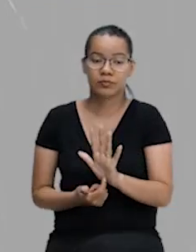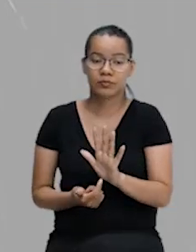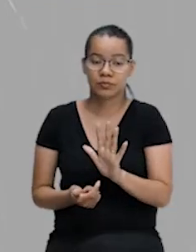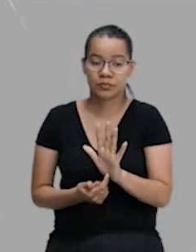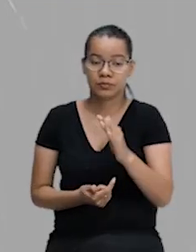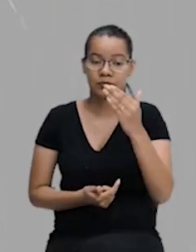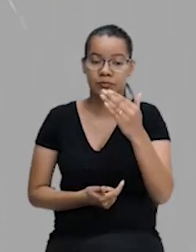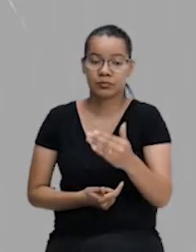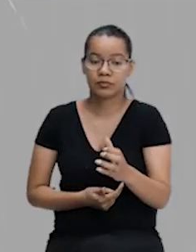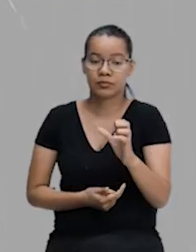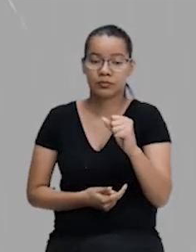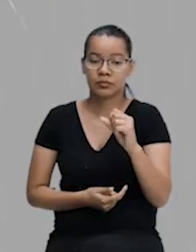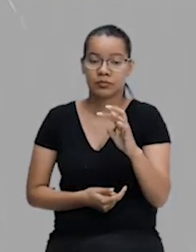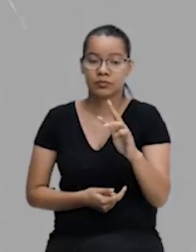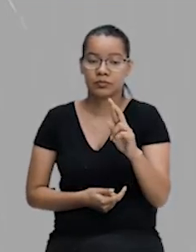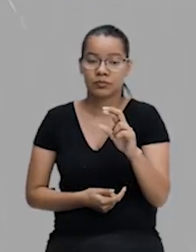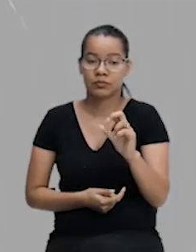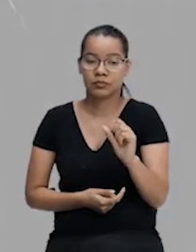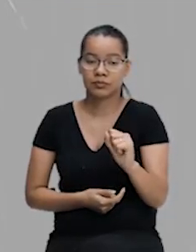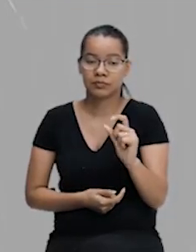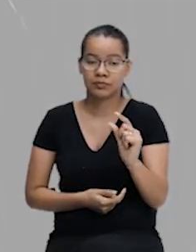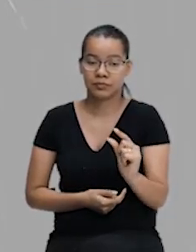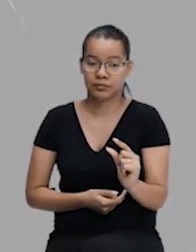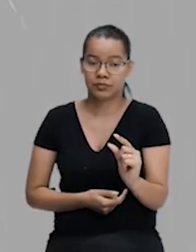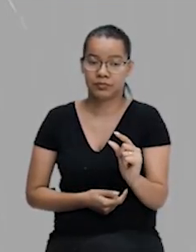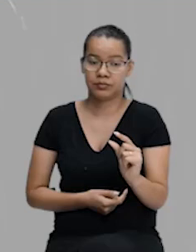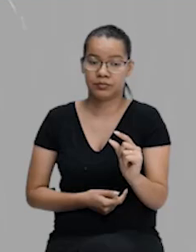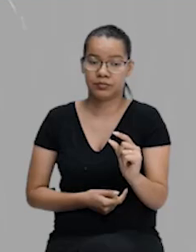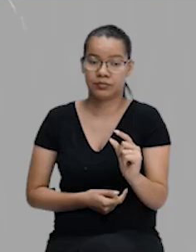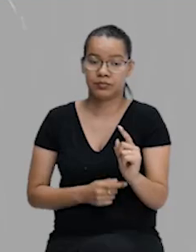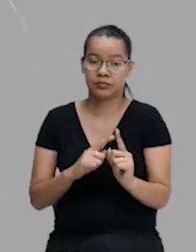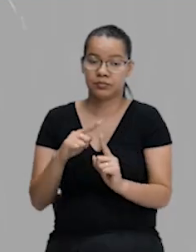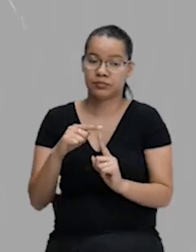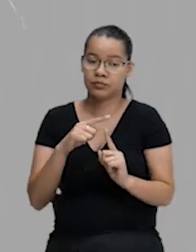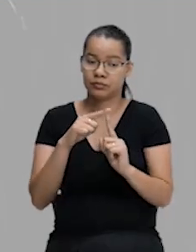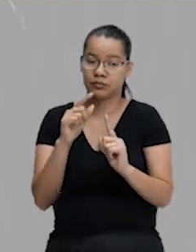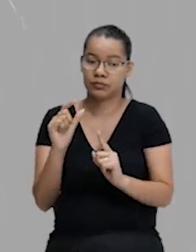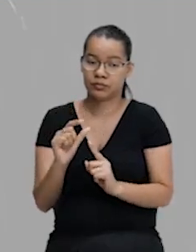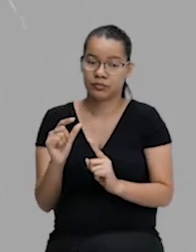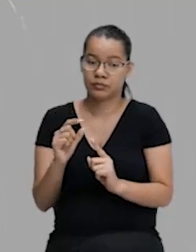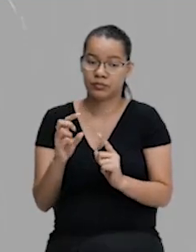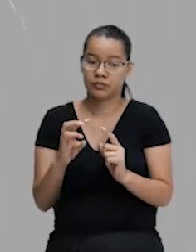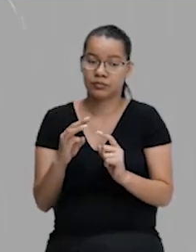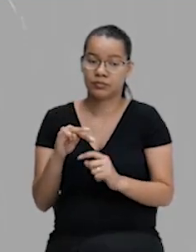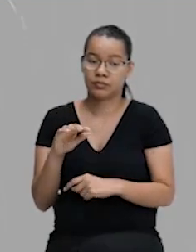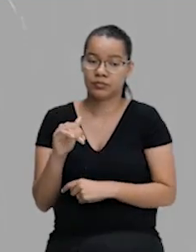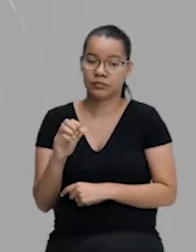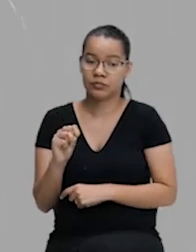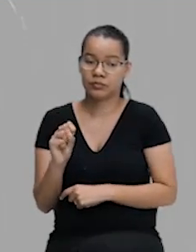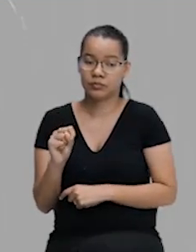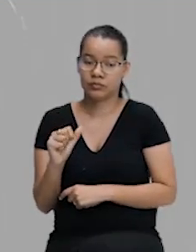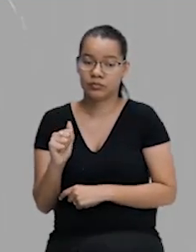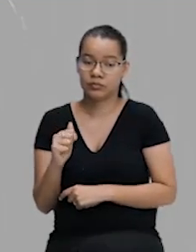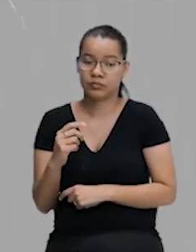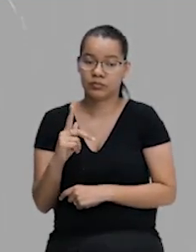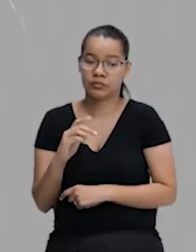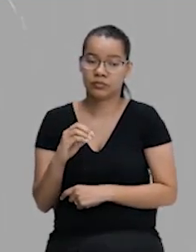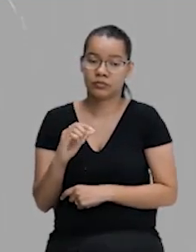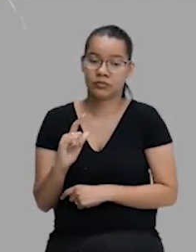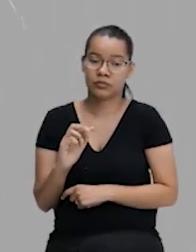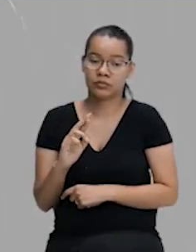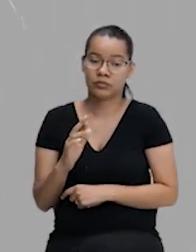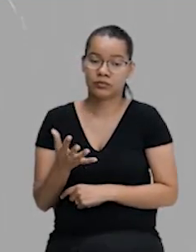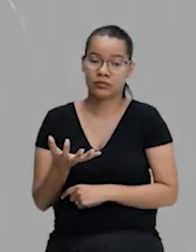dos ésteres, ésteres pequenos, certo? Com pequena massa molar. Então, eu vou trazer para